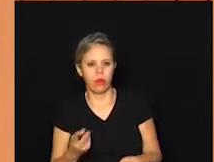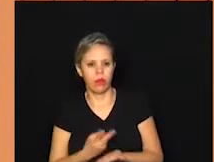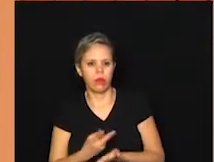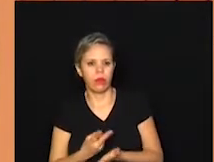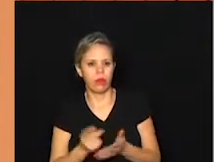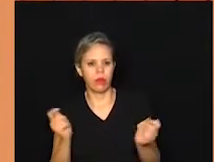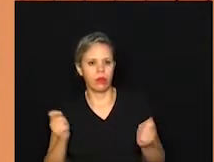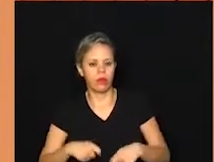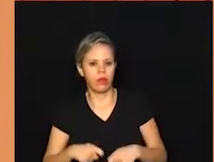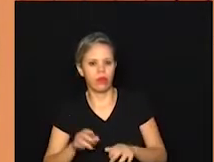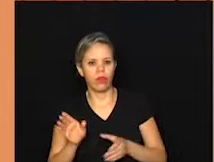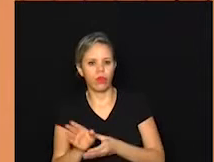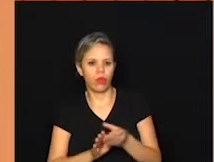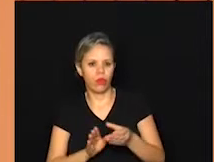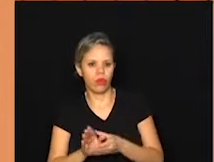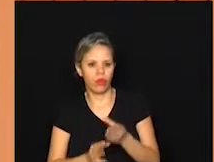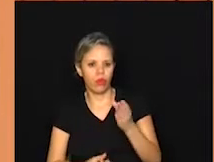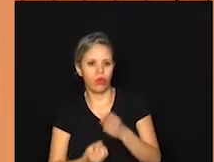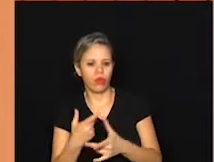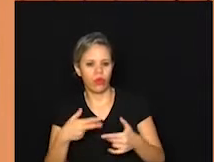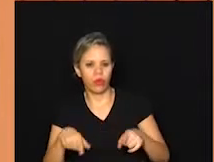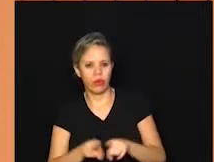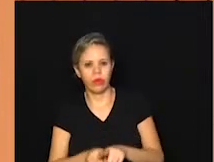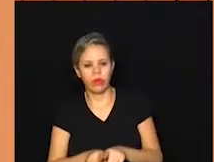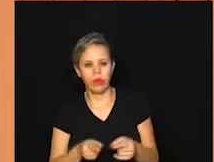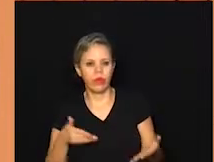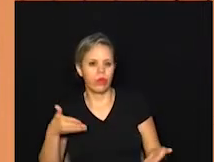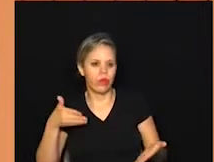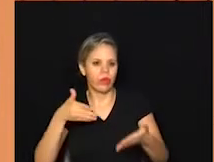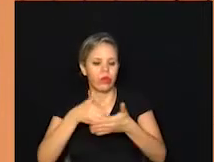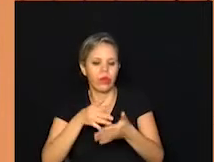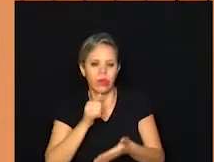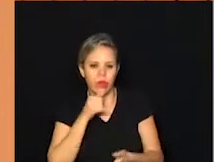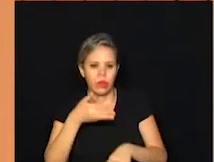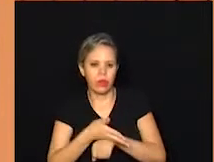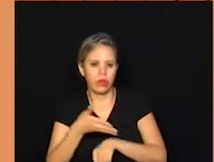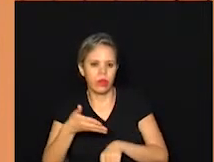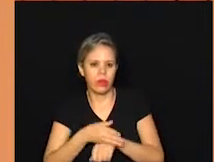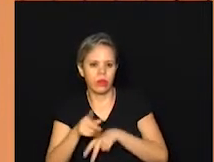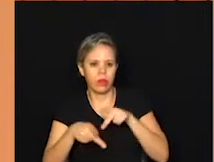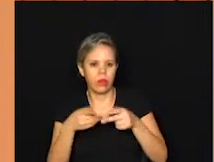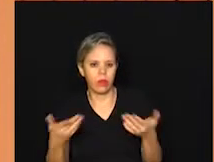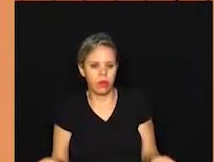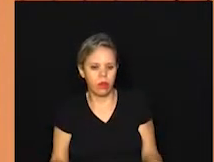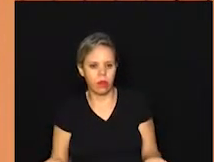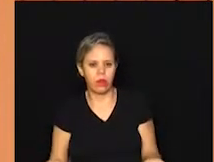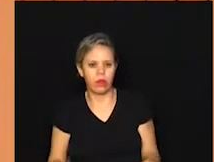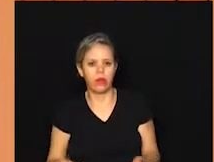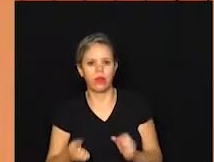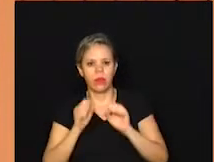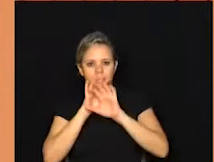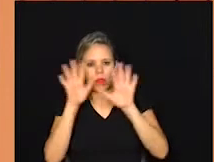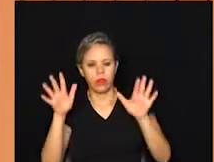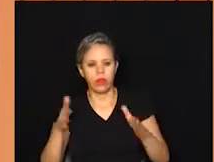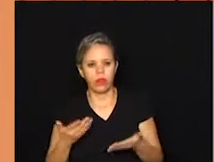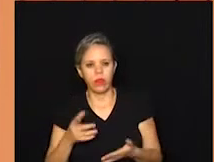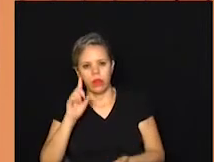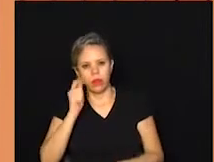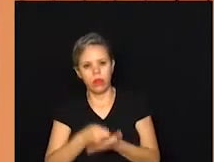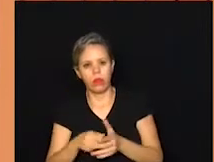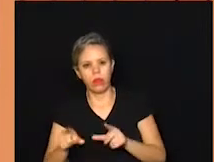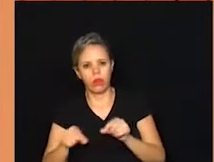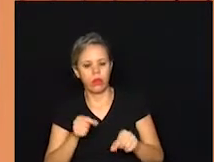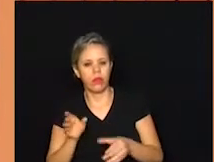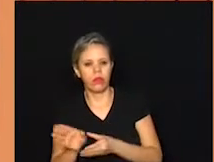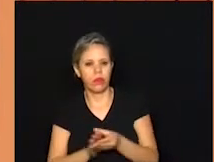possibilitará que o Conselho crie situações que dificultará a participação popular e da transparência das decisões do Conselho.